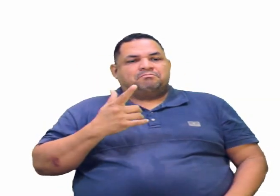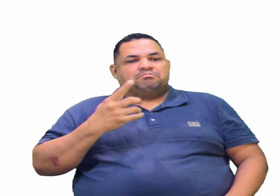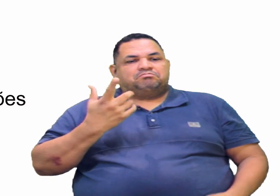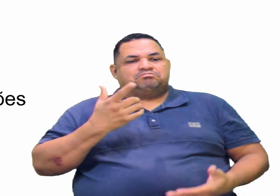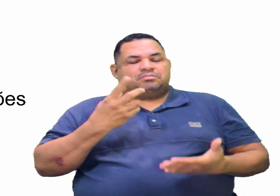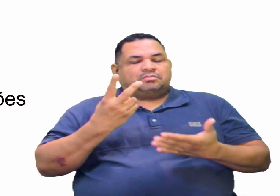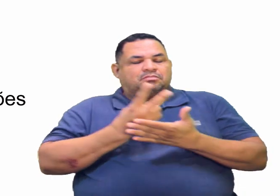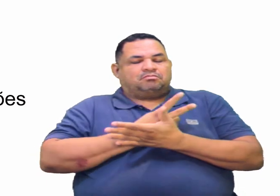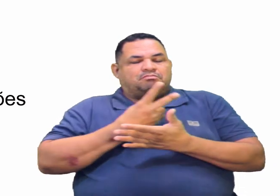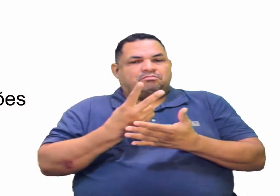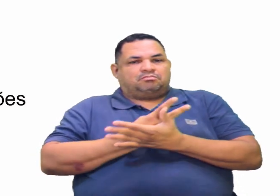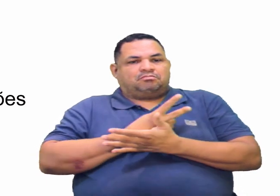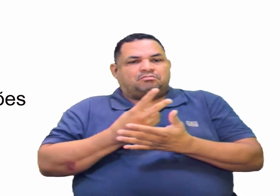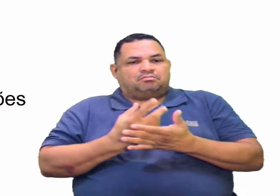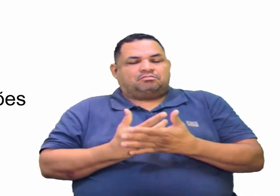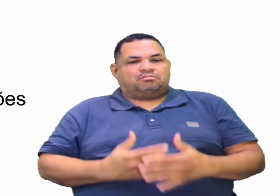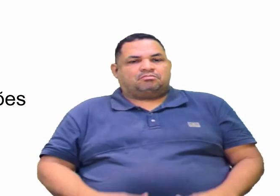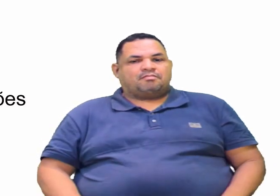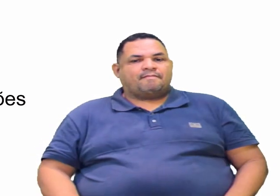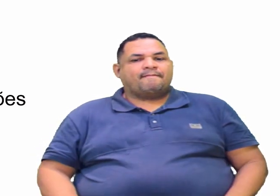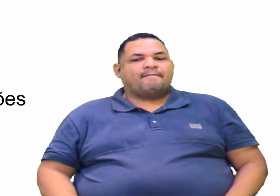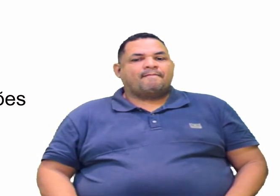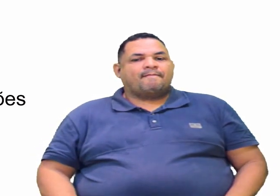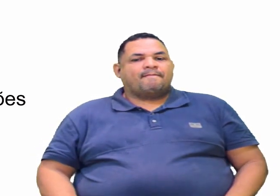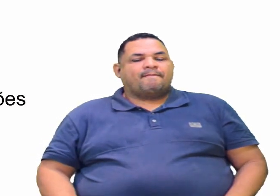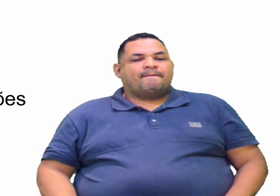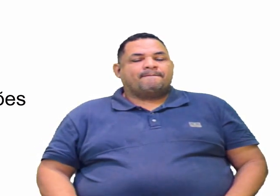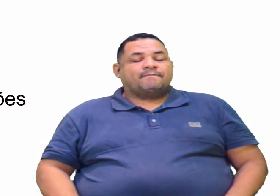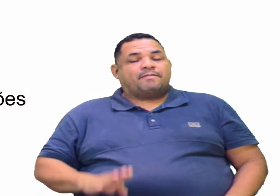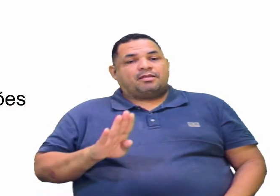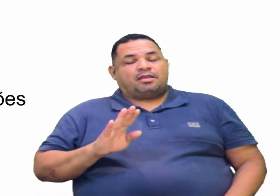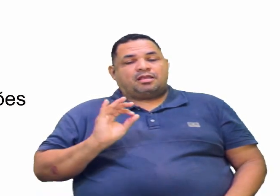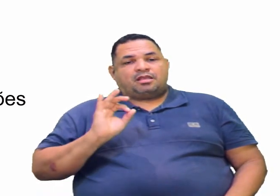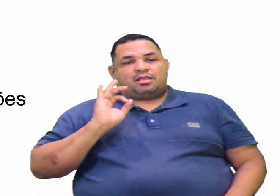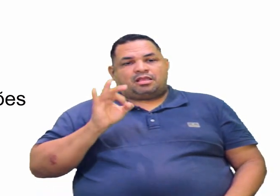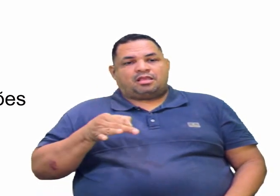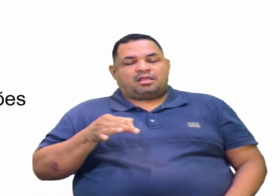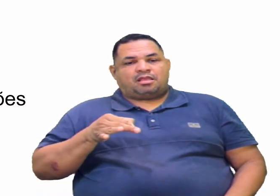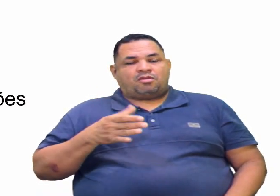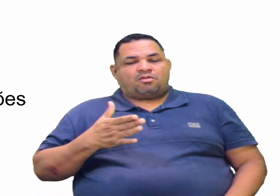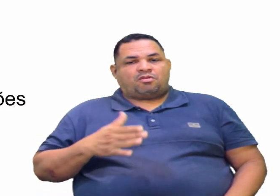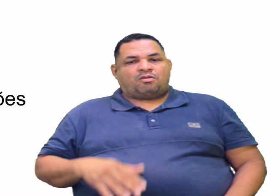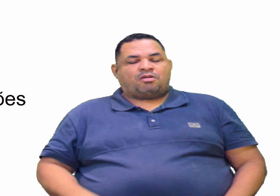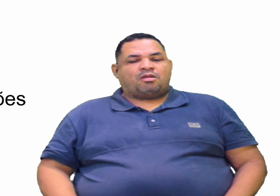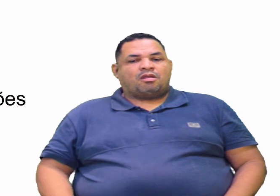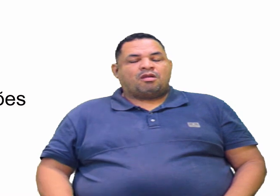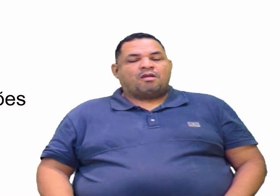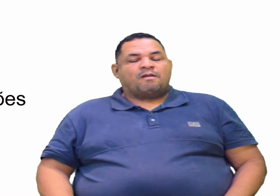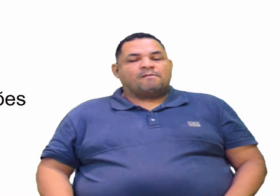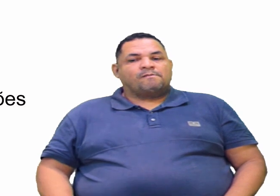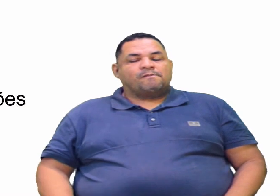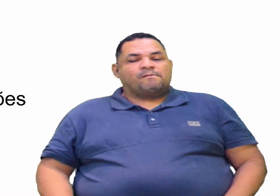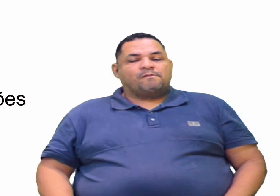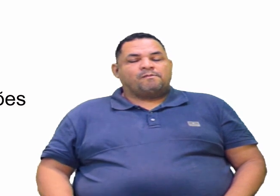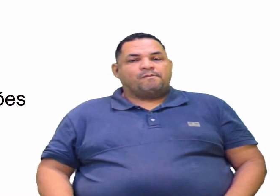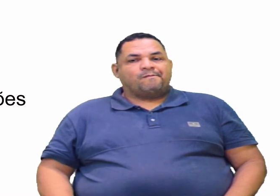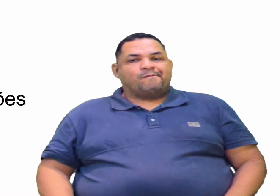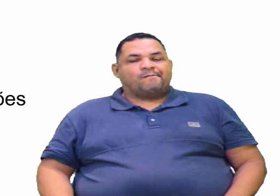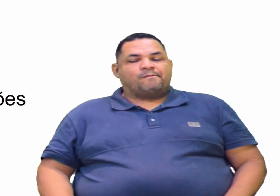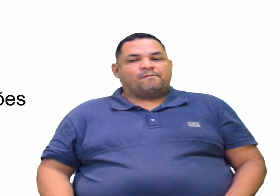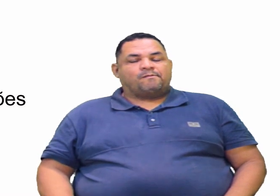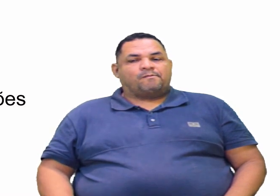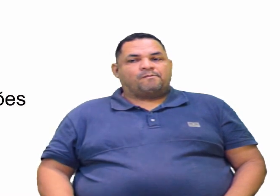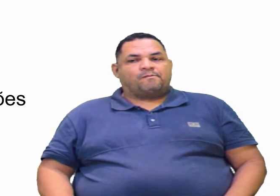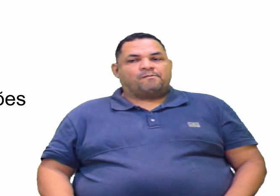ser a considerada correta, e somente a B, porque o que se repete nas 3 estruturas é a função amina e a